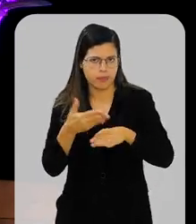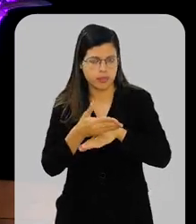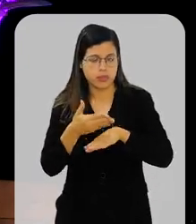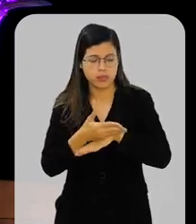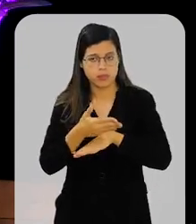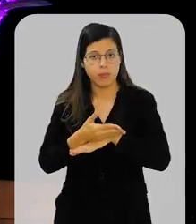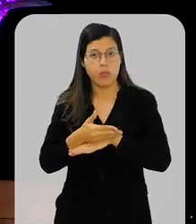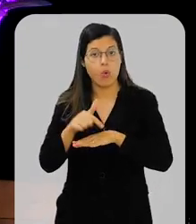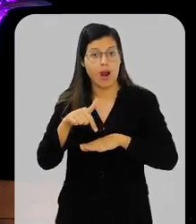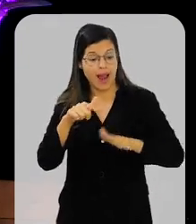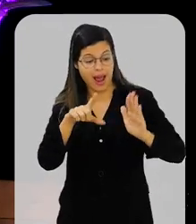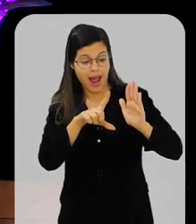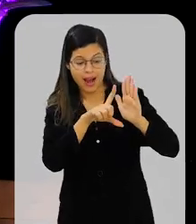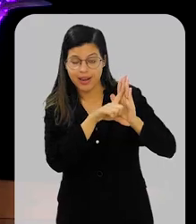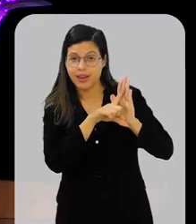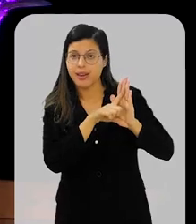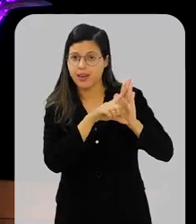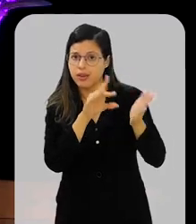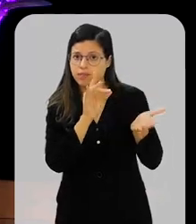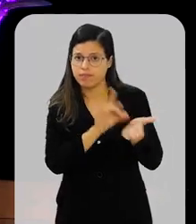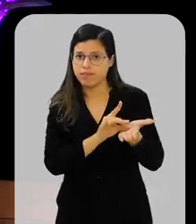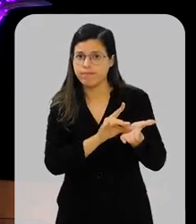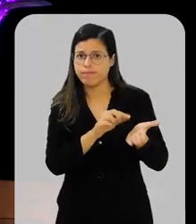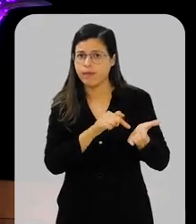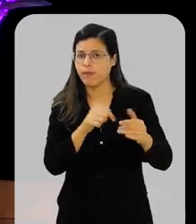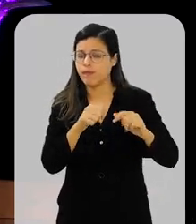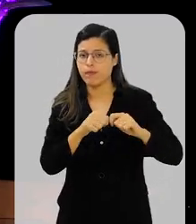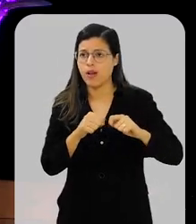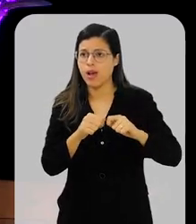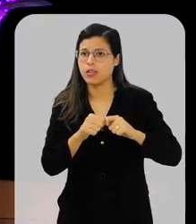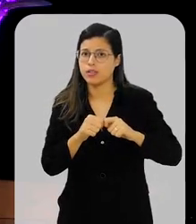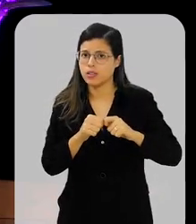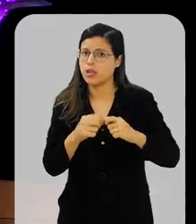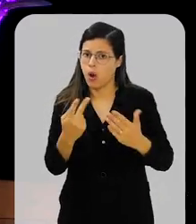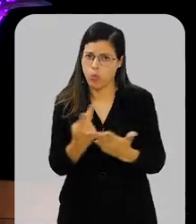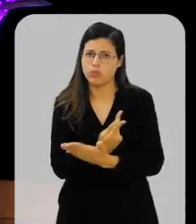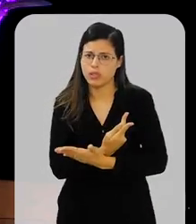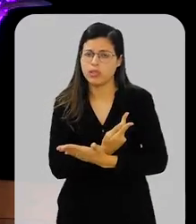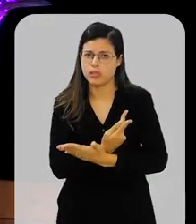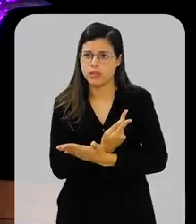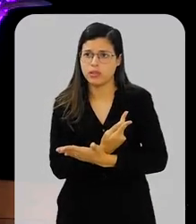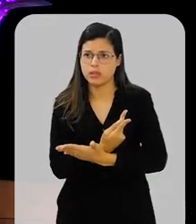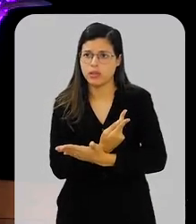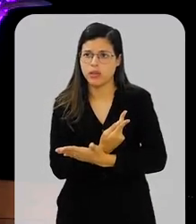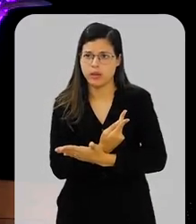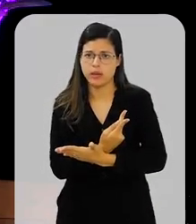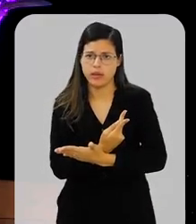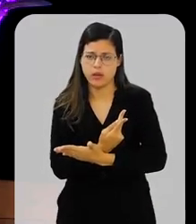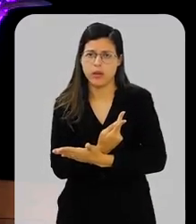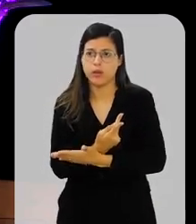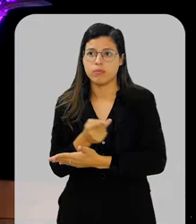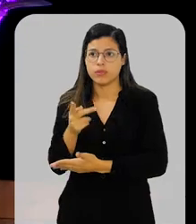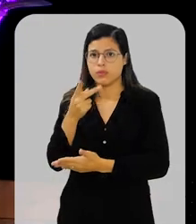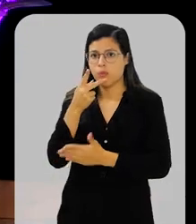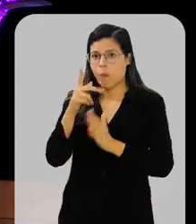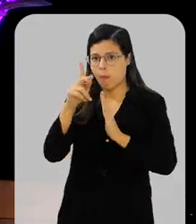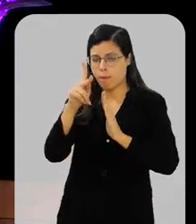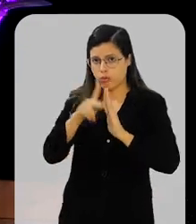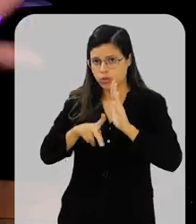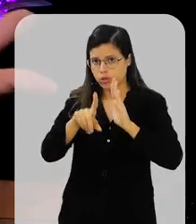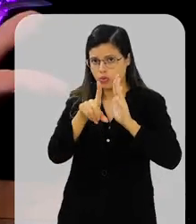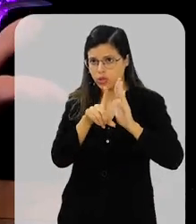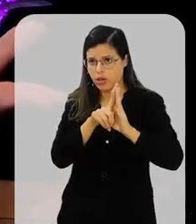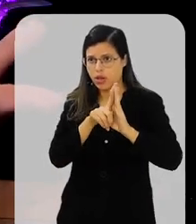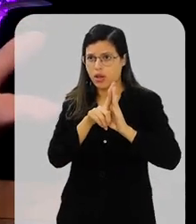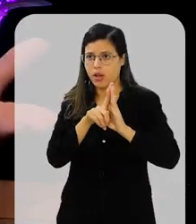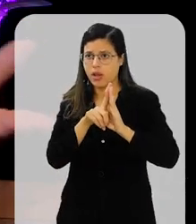direitos, para que a lei realmente se faça em realidade. Ou seja, puna, como você